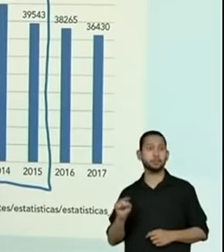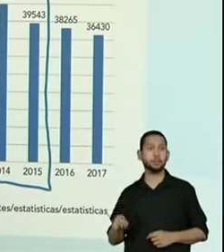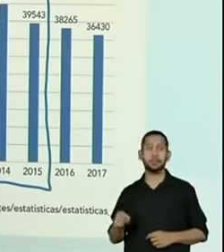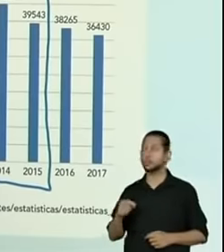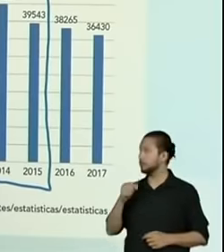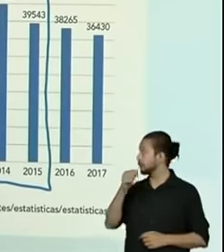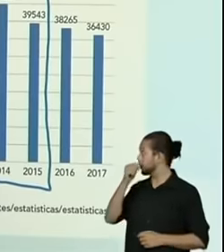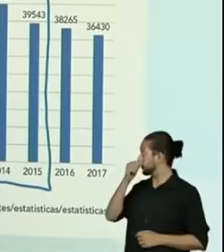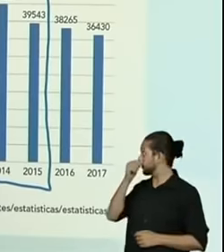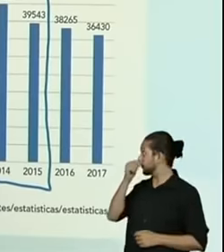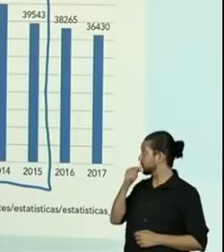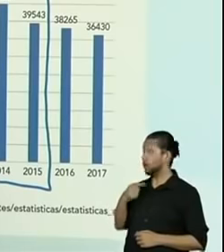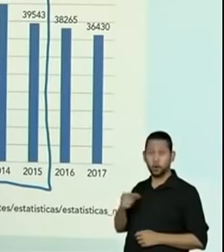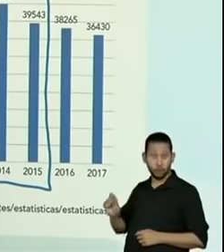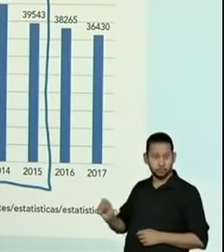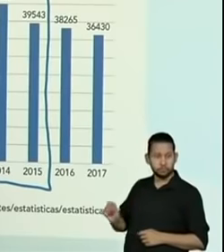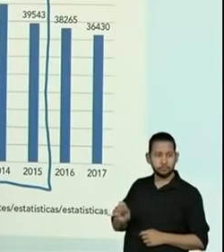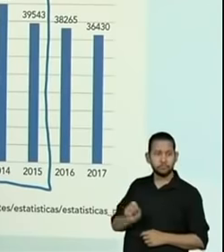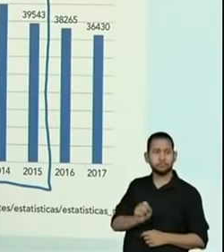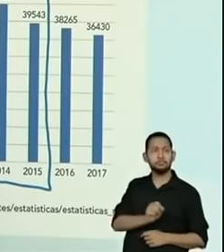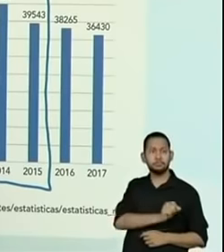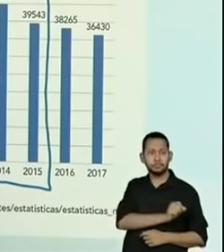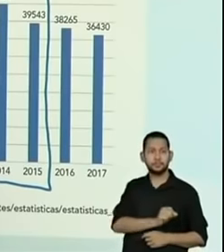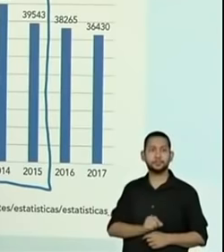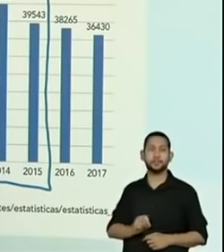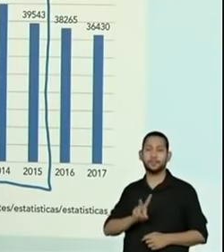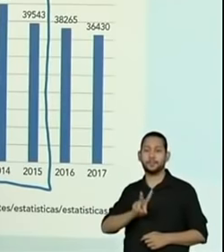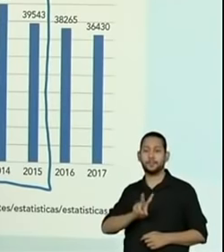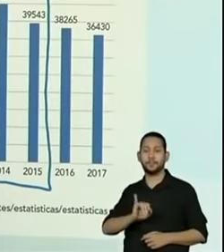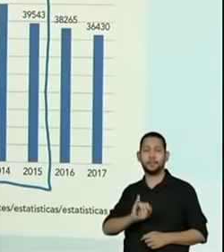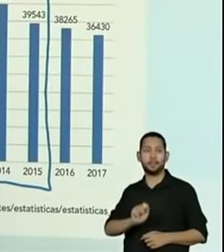rabiscar por cima agora.